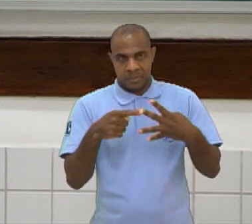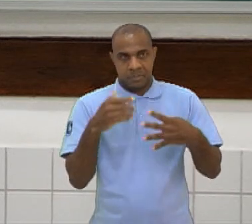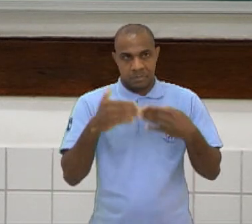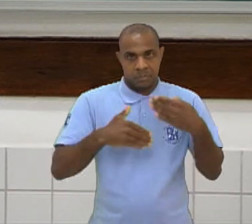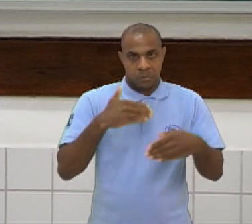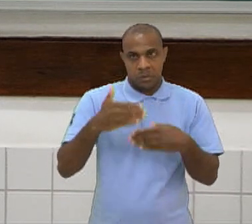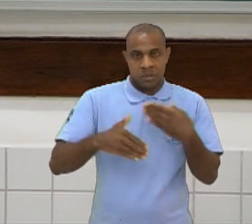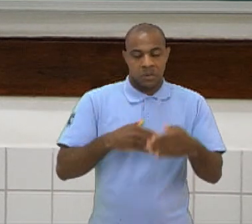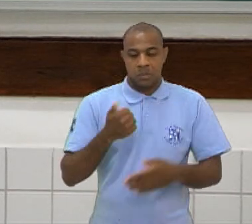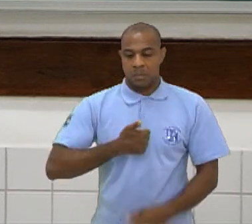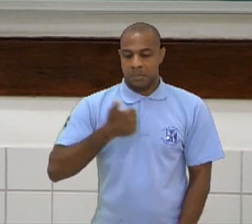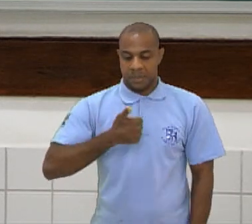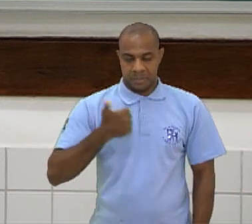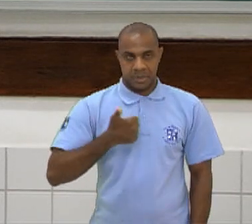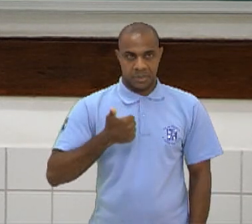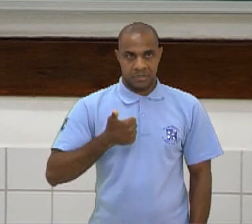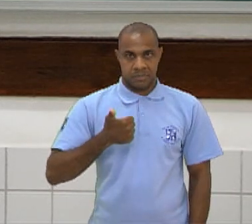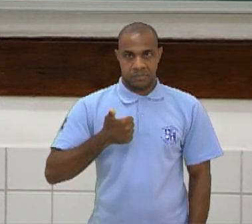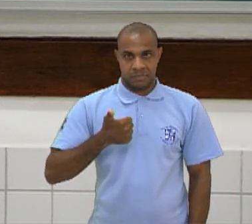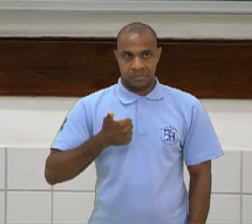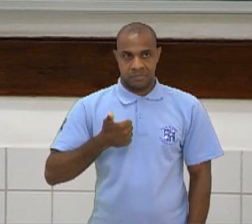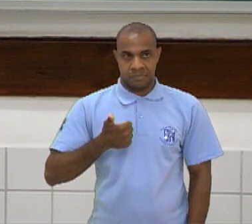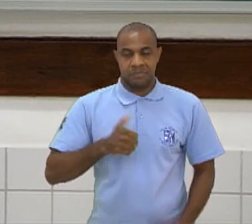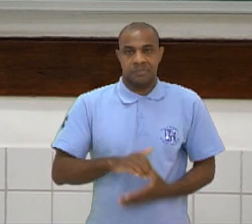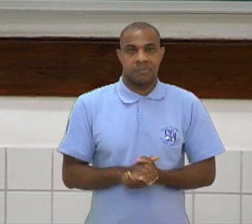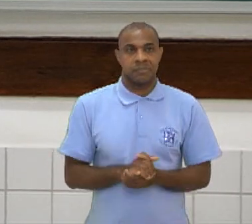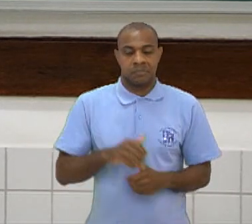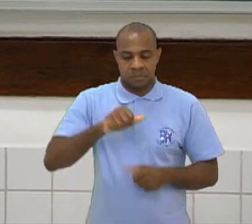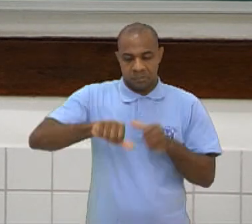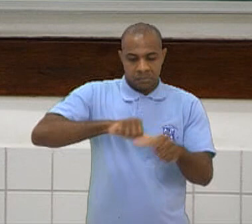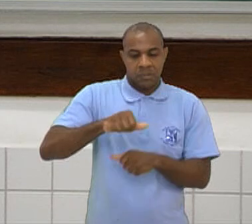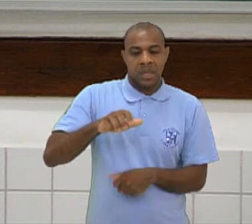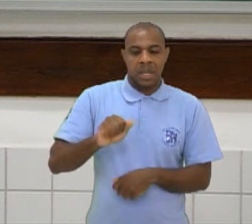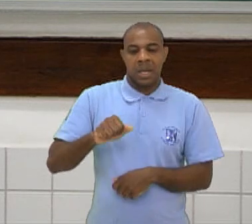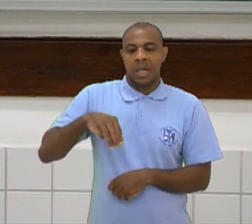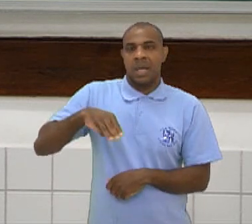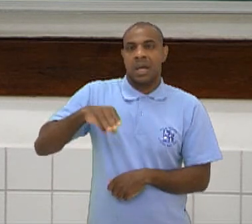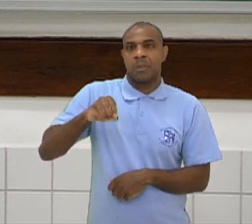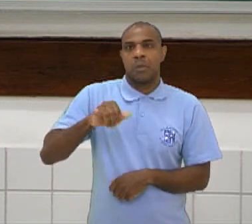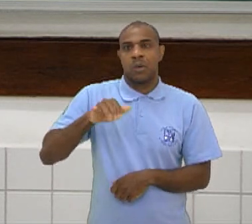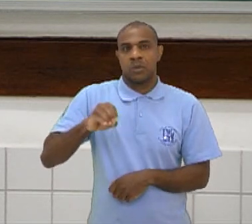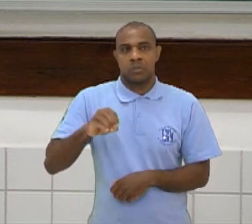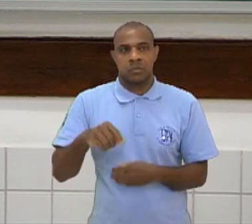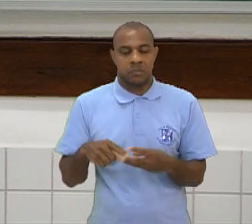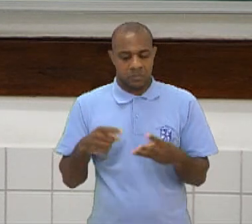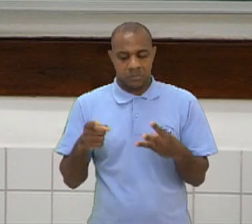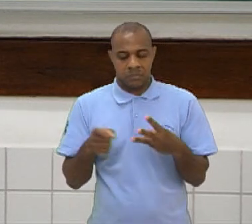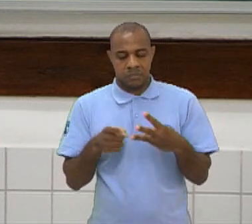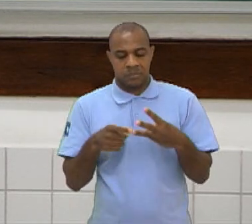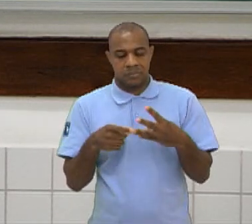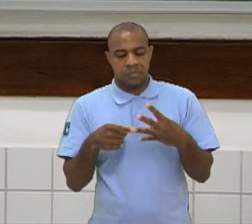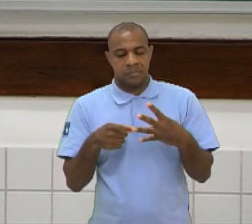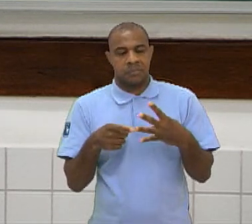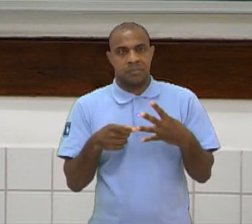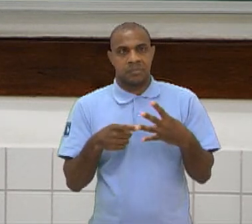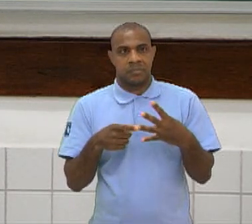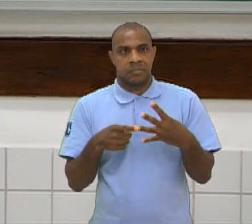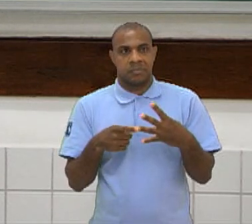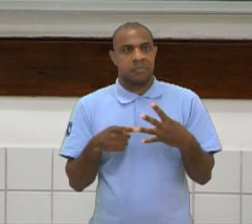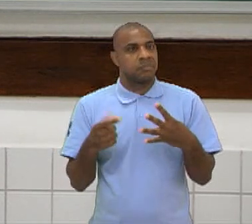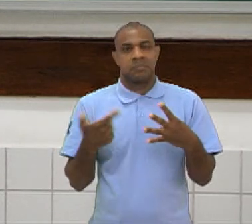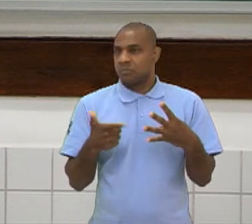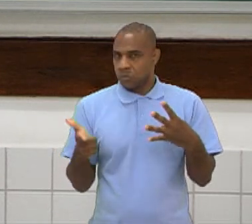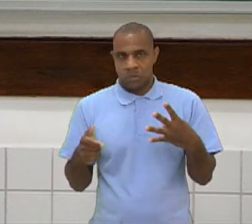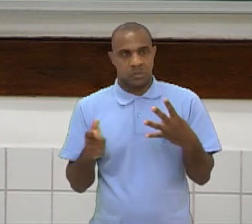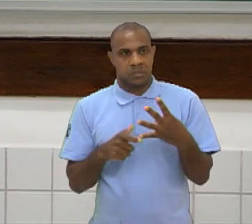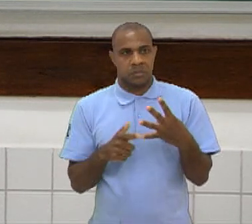o nitrogênio atmosférico e transformando em amônio, né? Amônia, não é. A amonização era aquele dos decompositores, também não é.